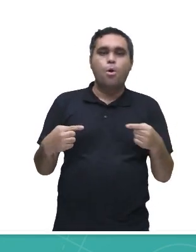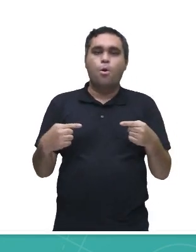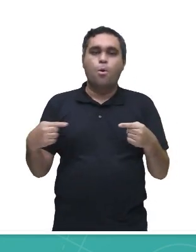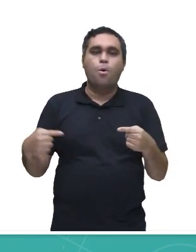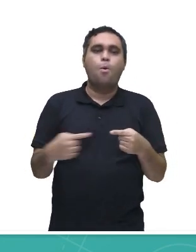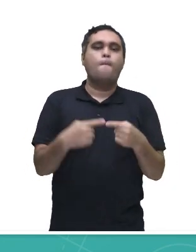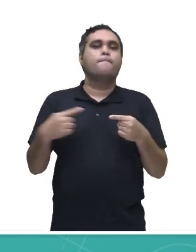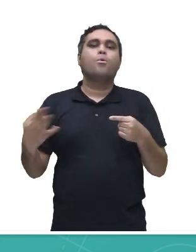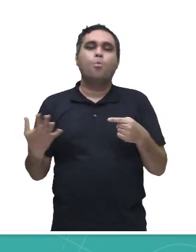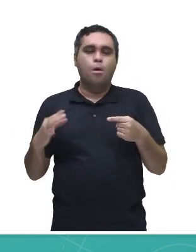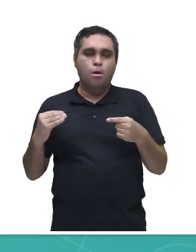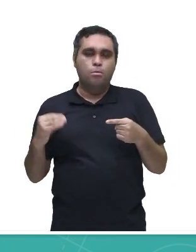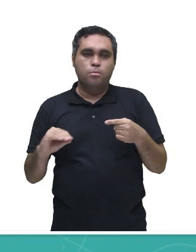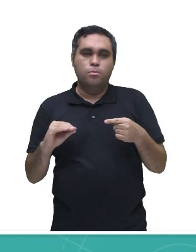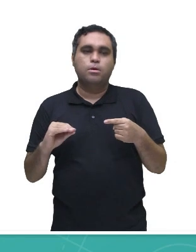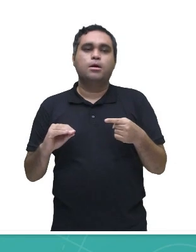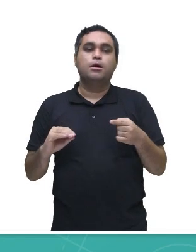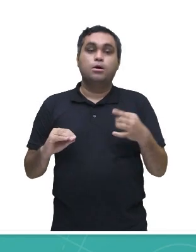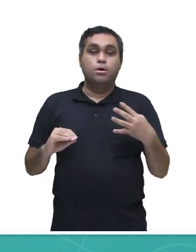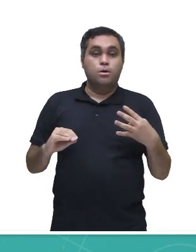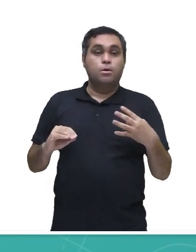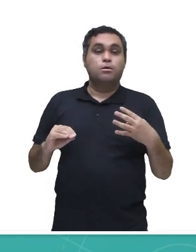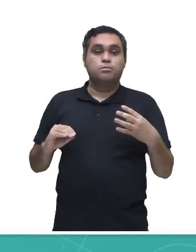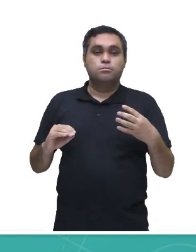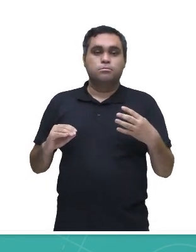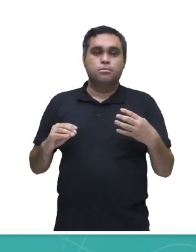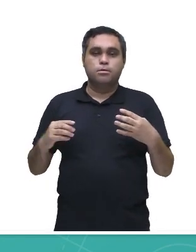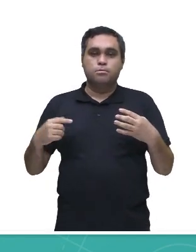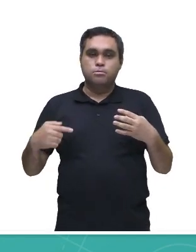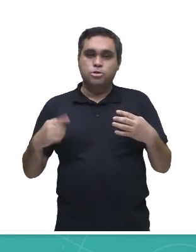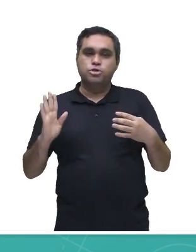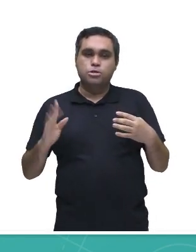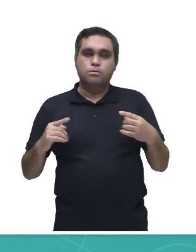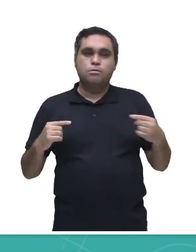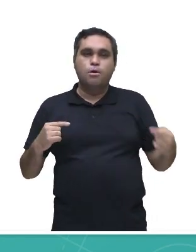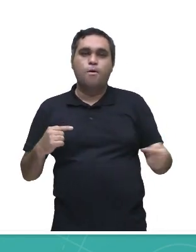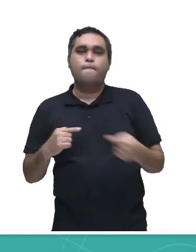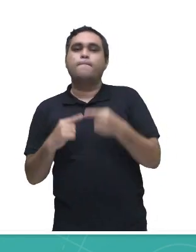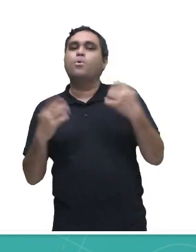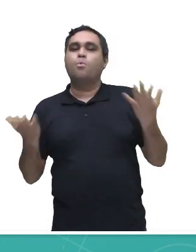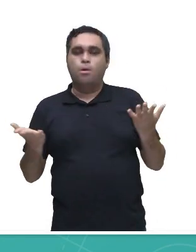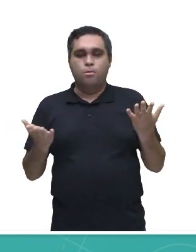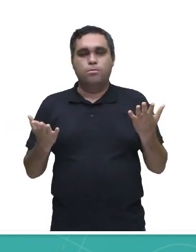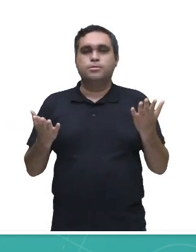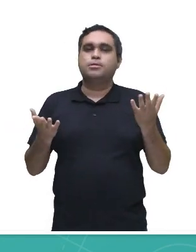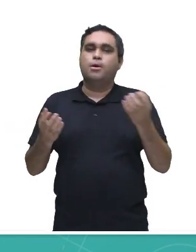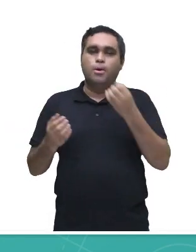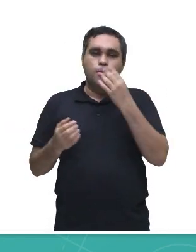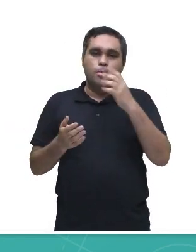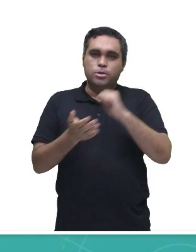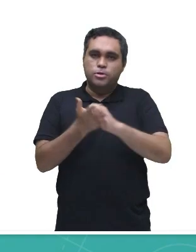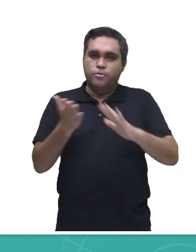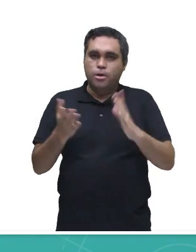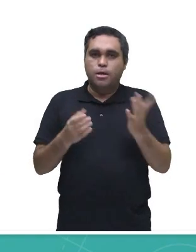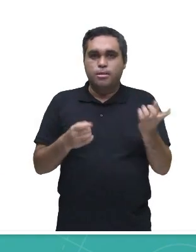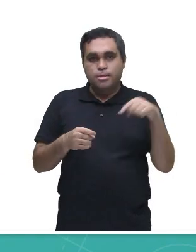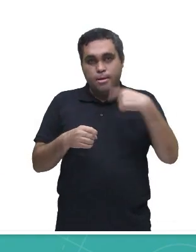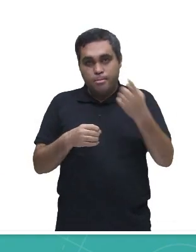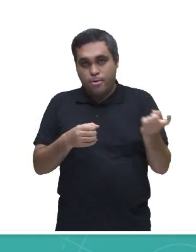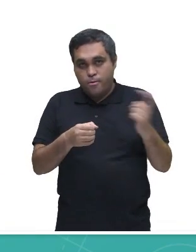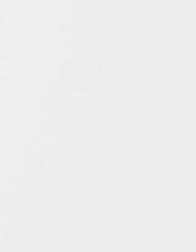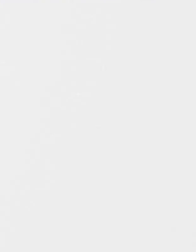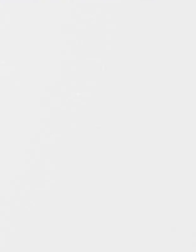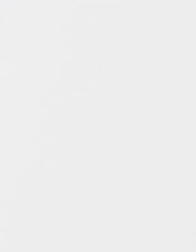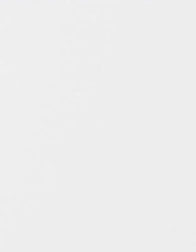de organização, você escreve onde está a coluna do exemplo. Então, boa atividade. Daqui a pouco a gente volta para a correção.